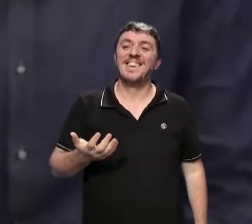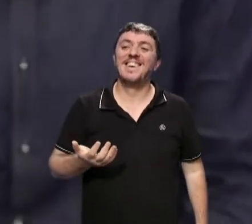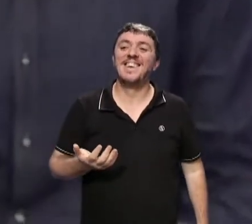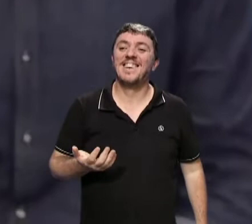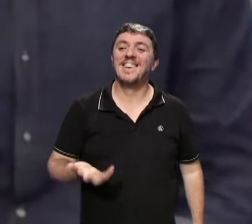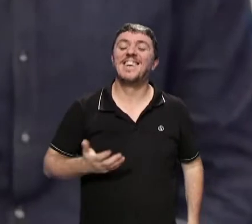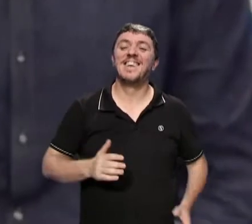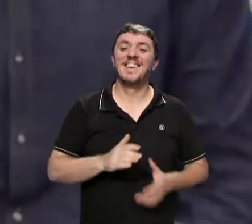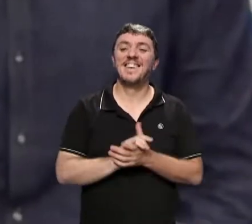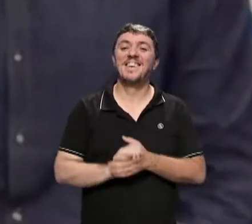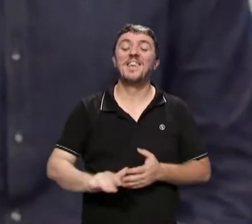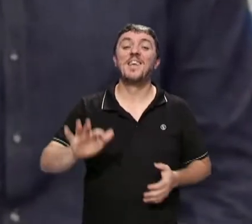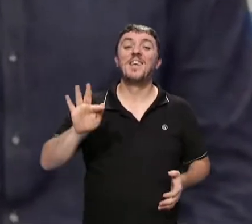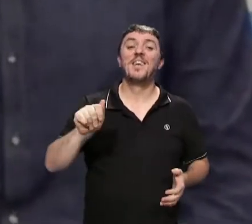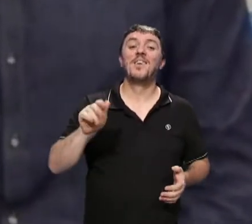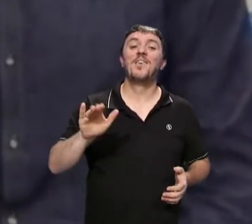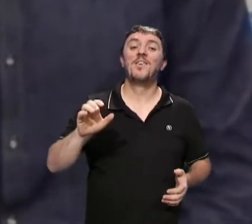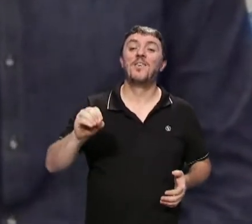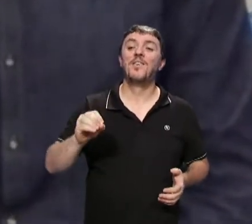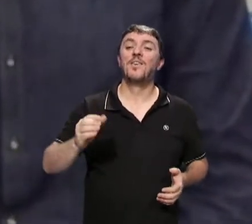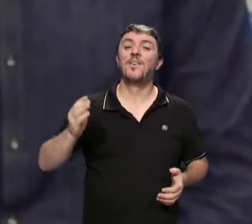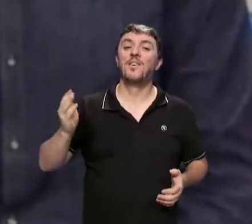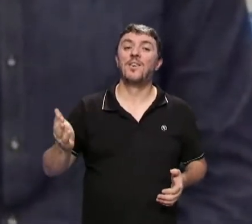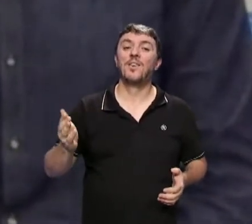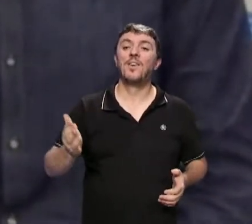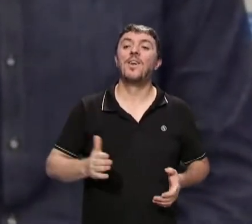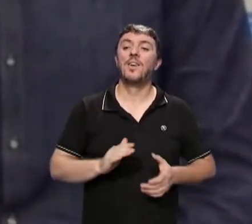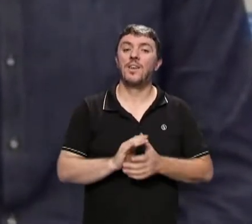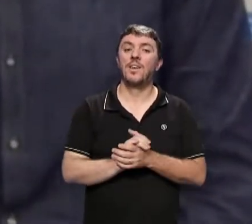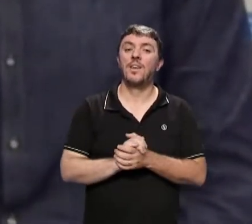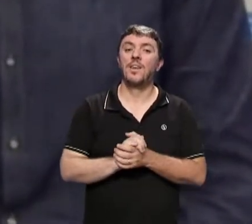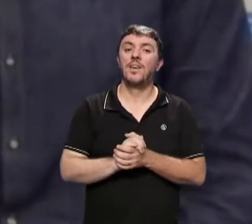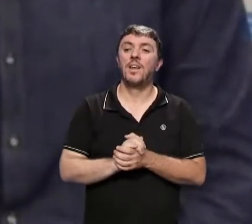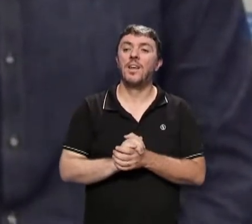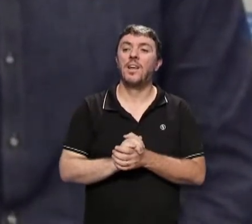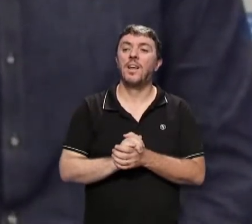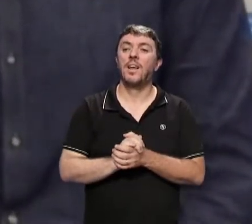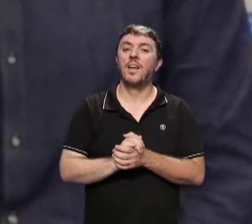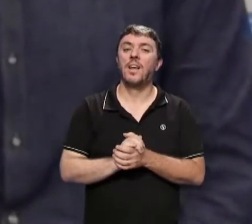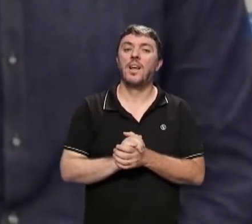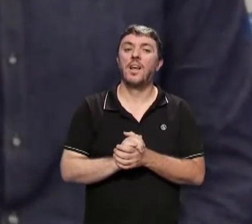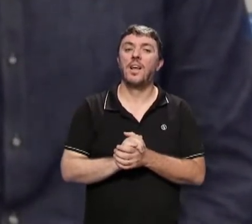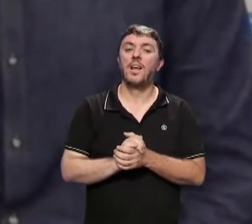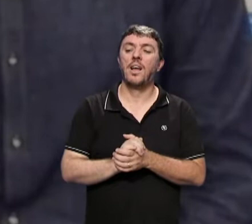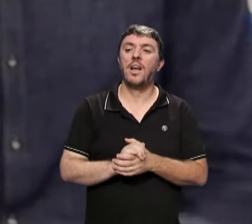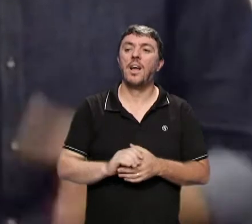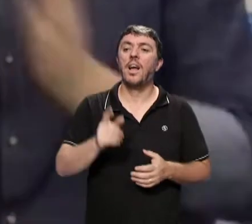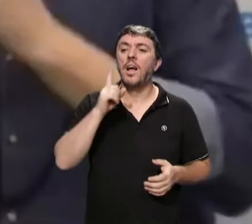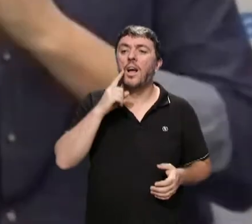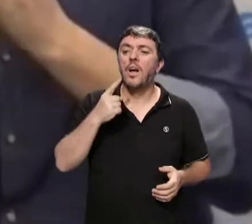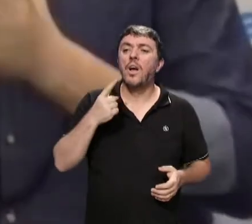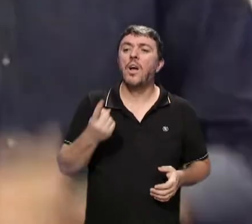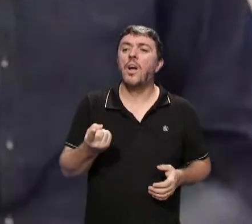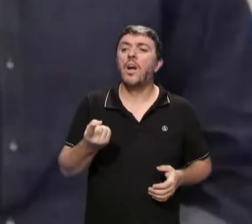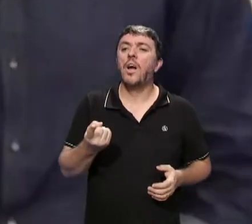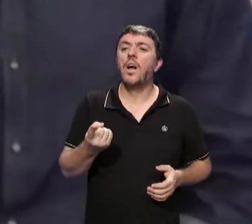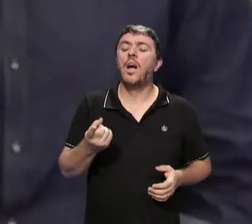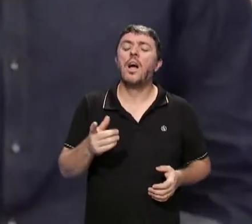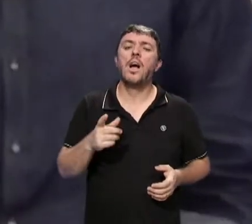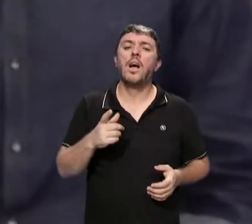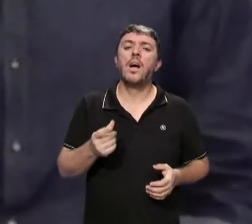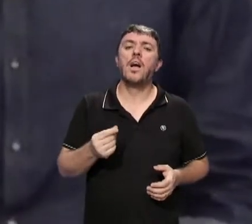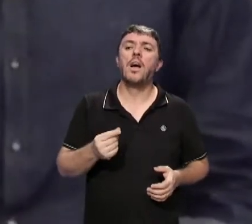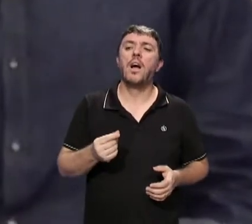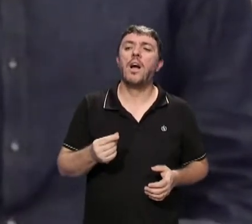Agora, Fábio, da onde você tirou o Guilherme? Na verdade, eu tava pensando, enquanto eu assisti ao filme, que eu amei, se você criou a história, se você pegou